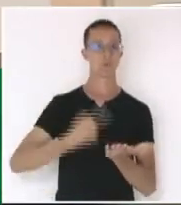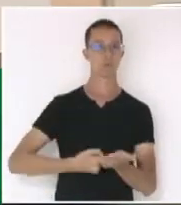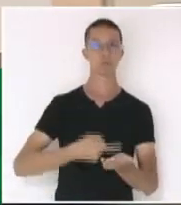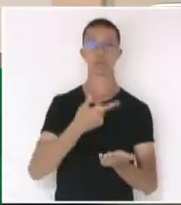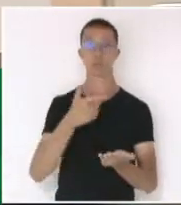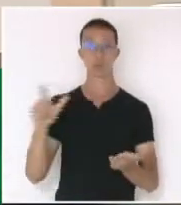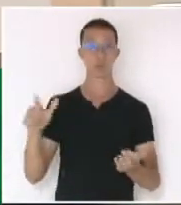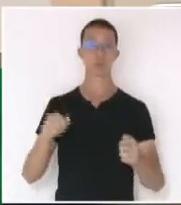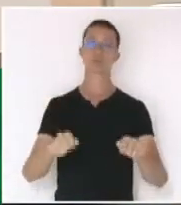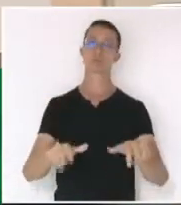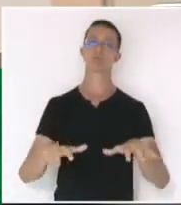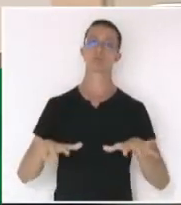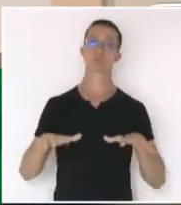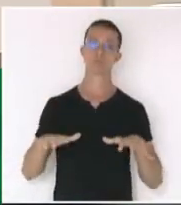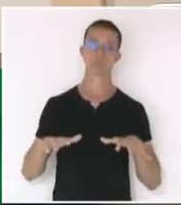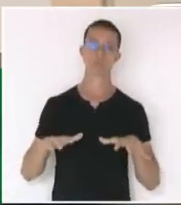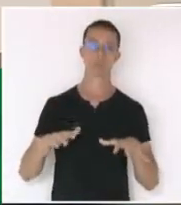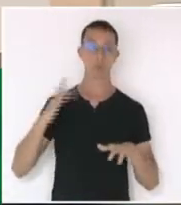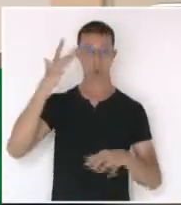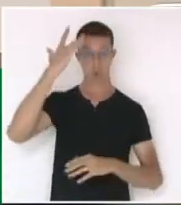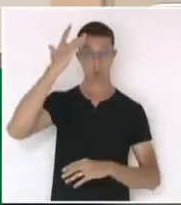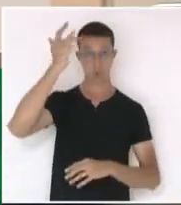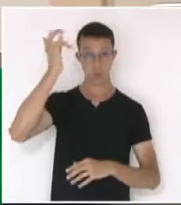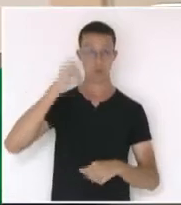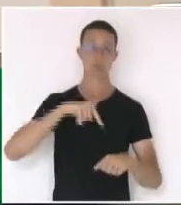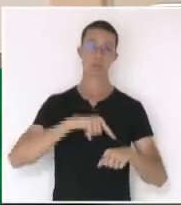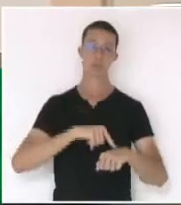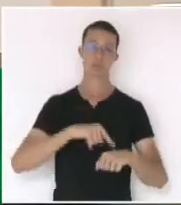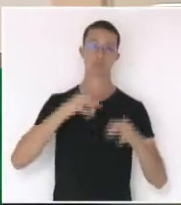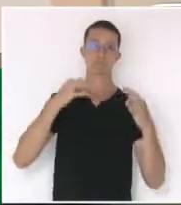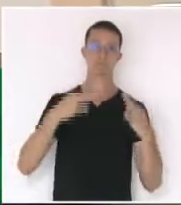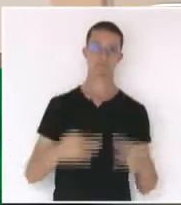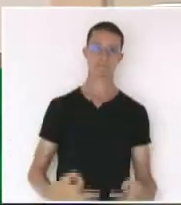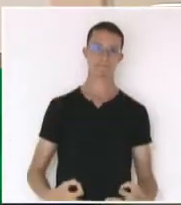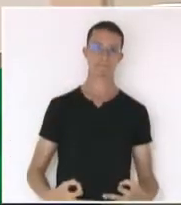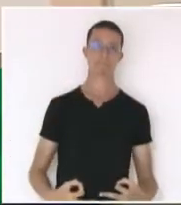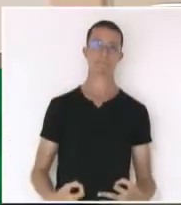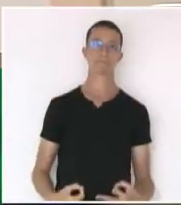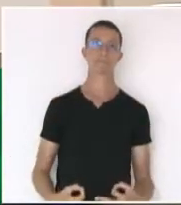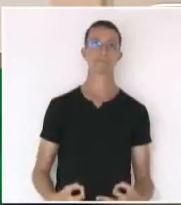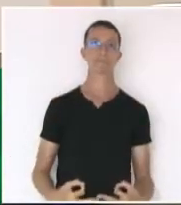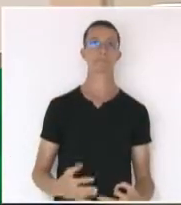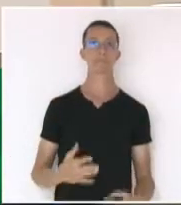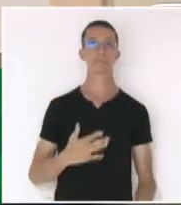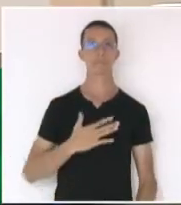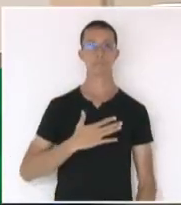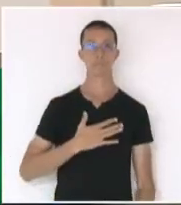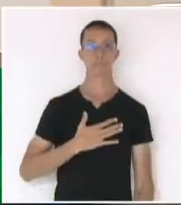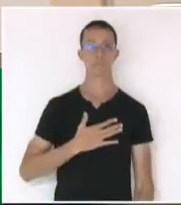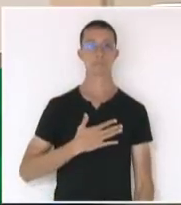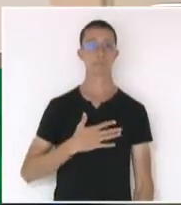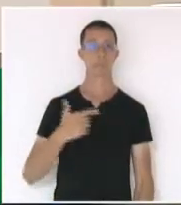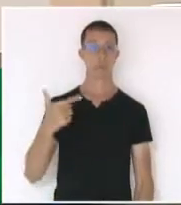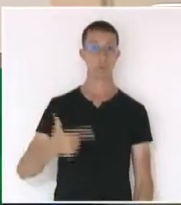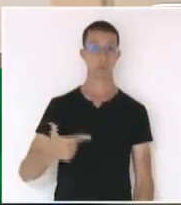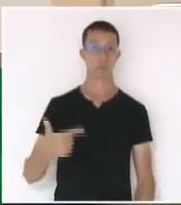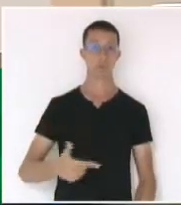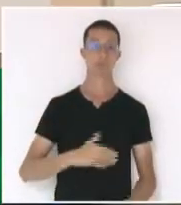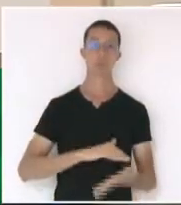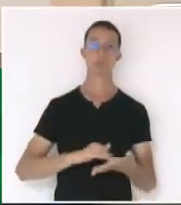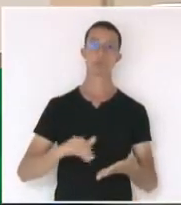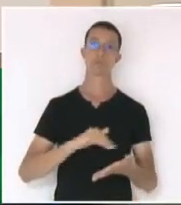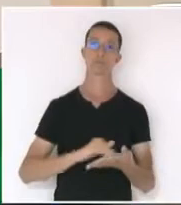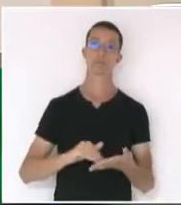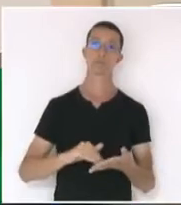ordinária para o dia seguinte no horário regimental para constar segundo o secretário